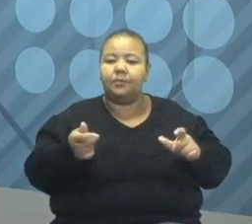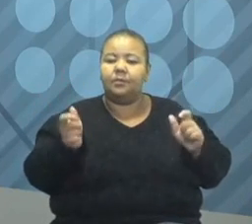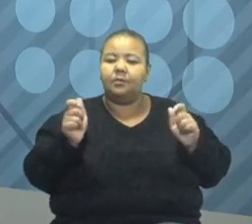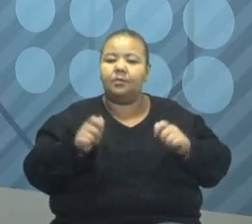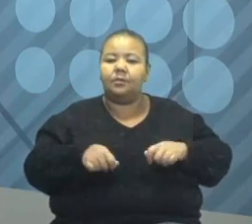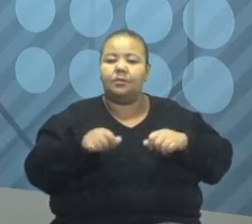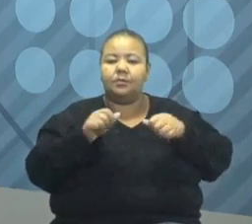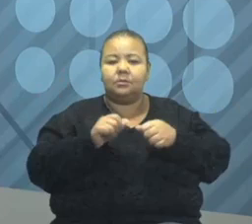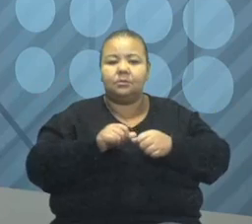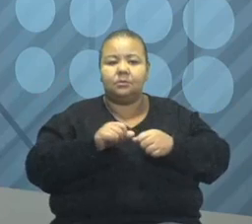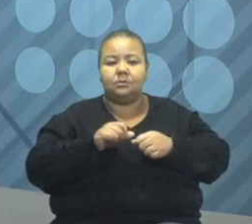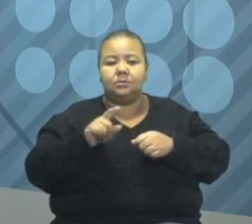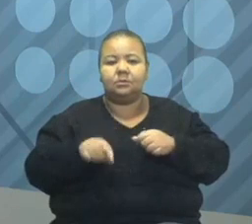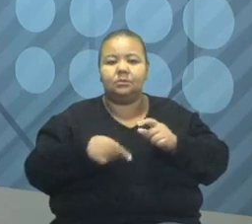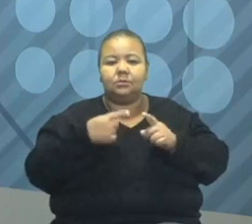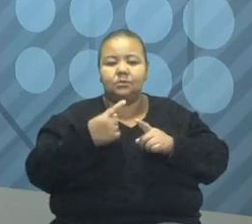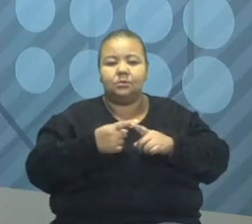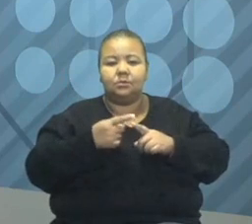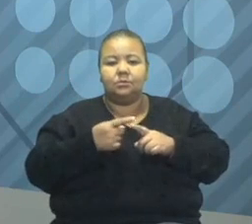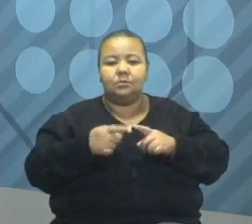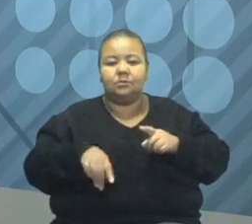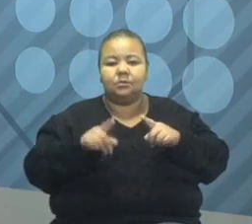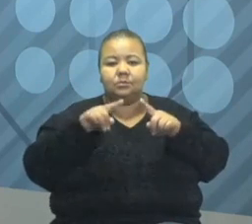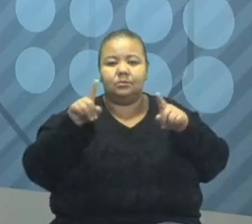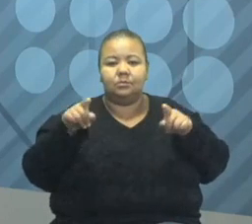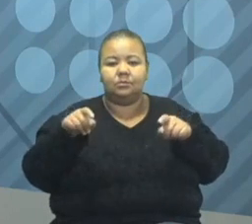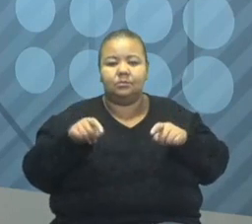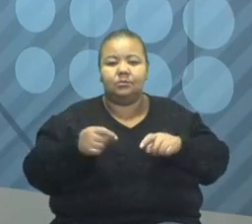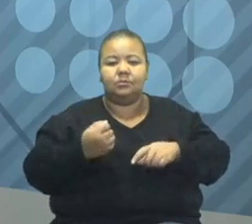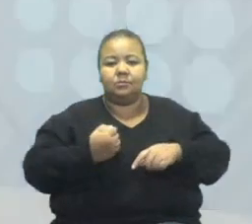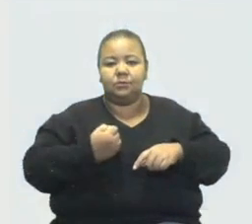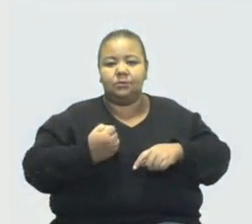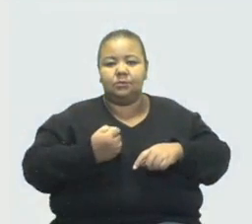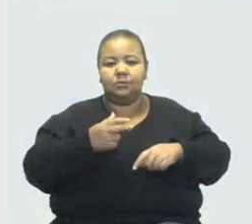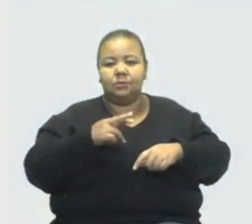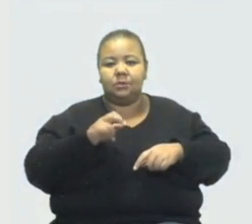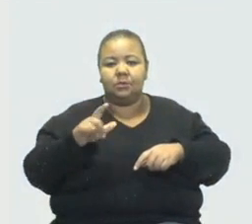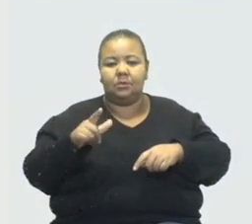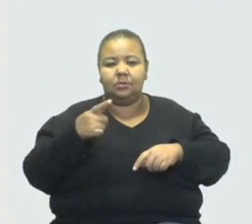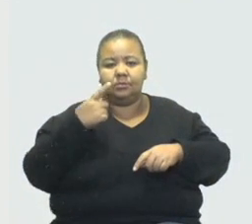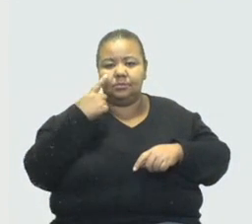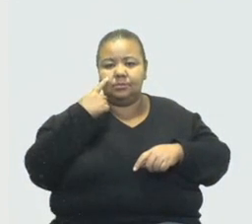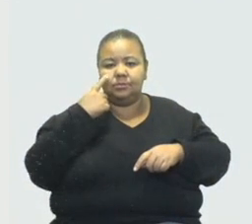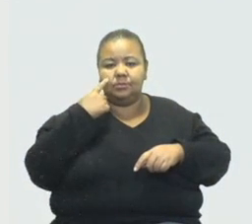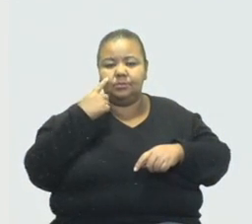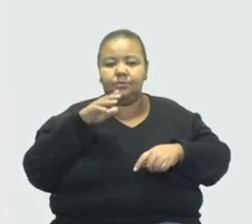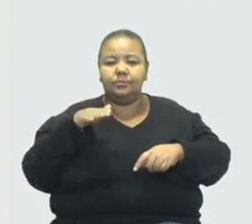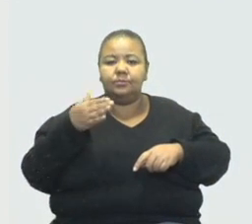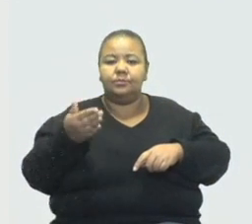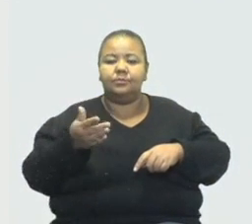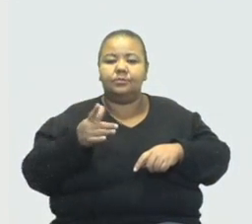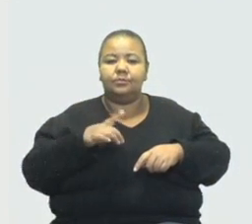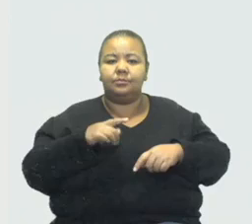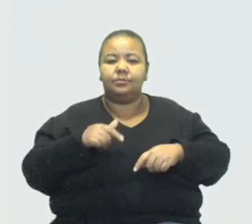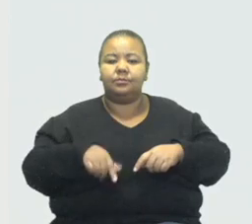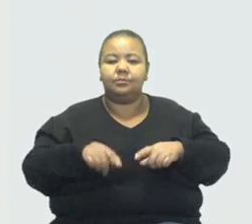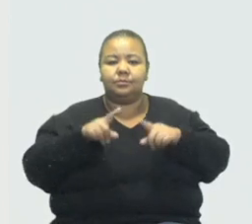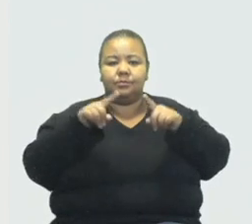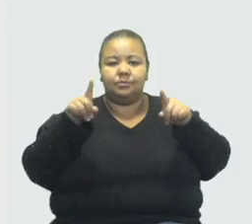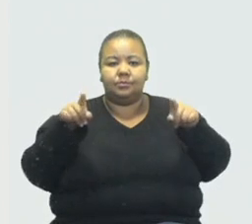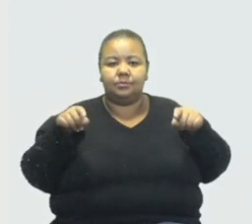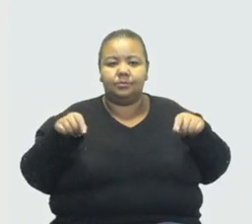pode ser realizada é a multiplicação de matrizes por um número real. Vejamos. Quando nós temos uma